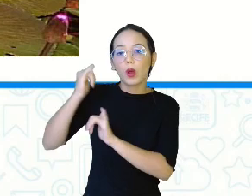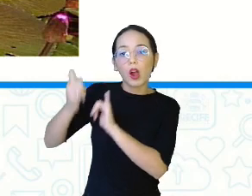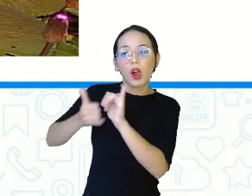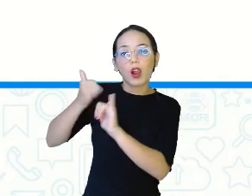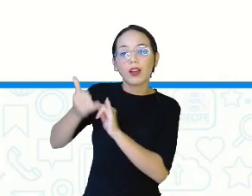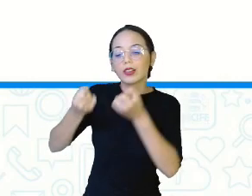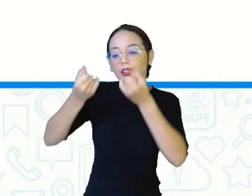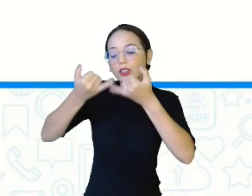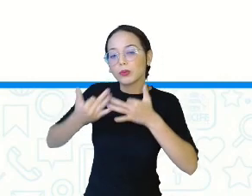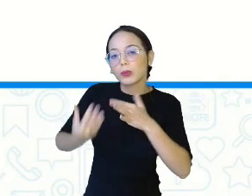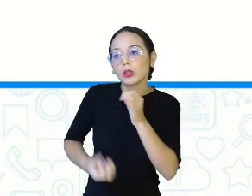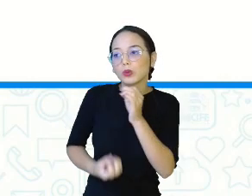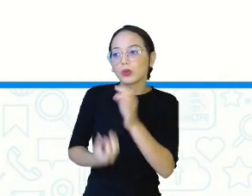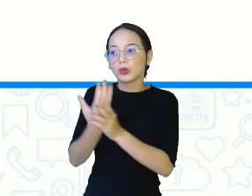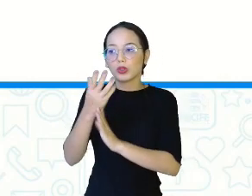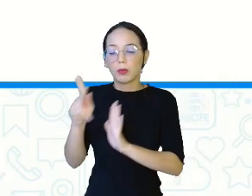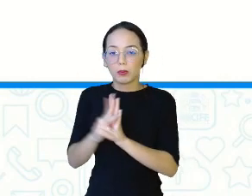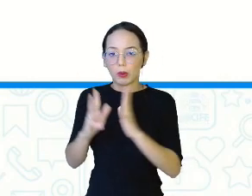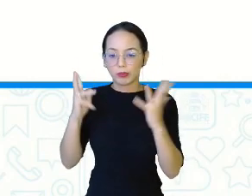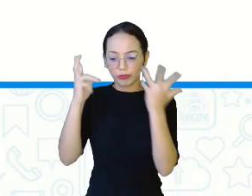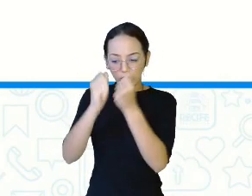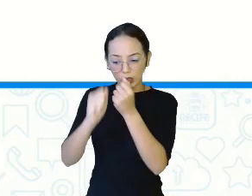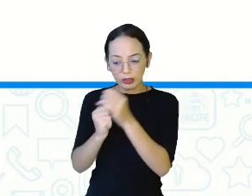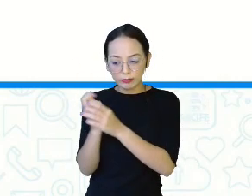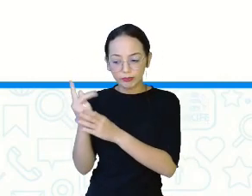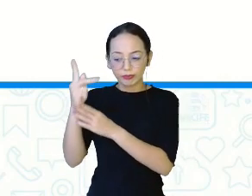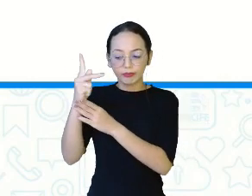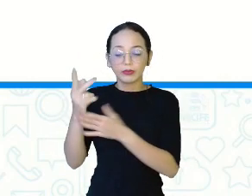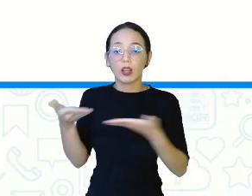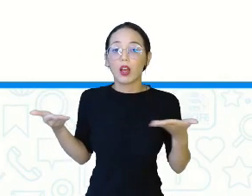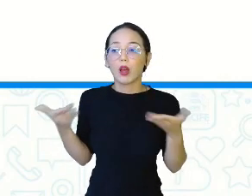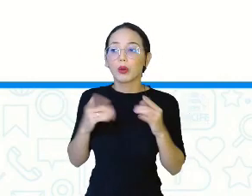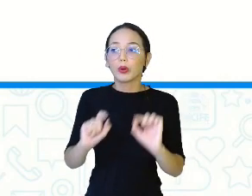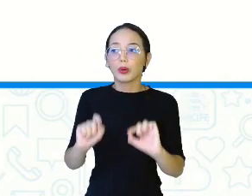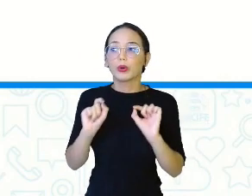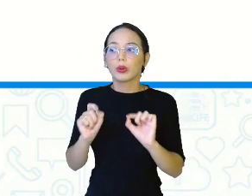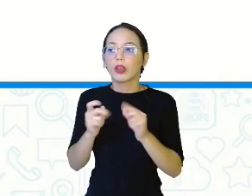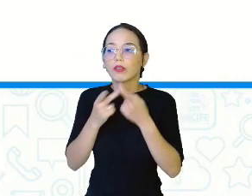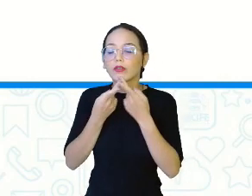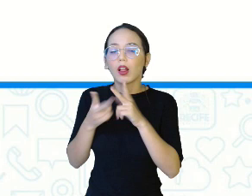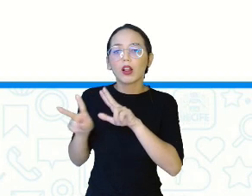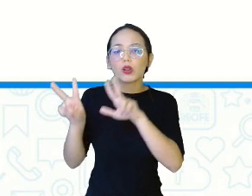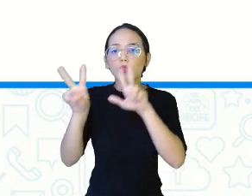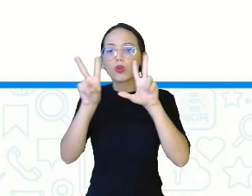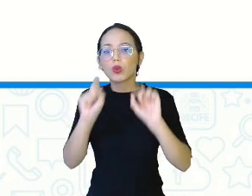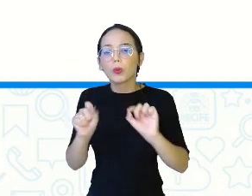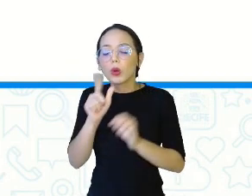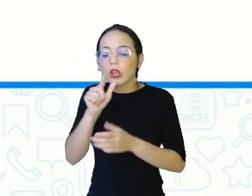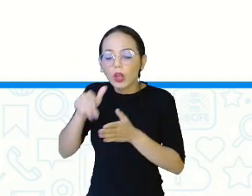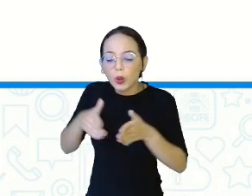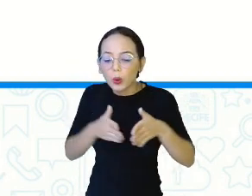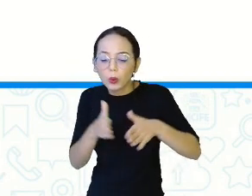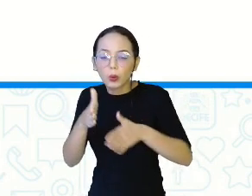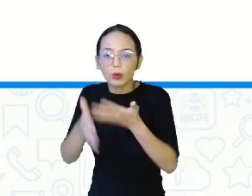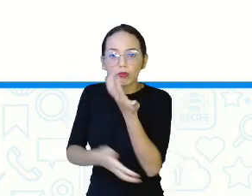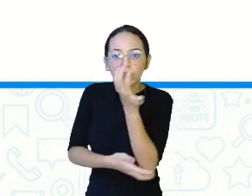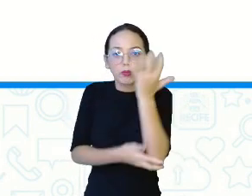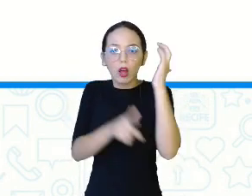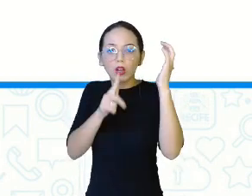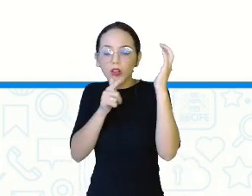o surgimento dessa linda planta. Vamos agora falar um pouco sobre os rios que